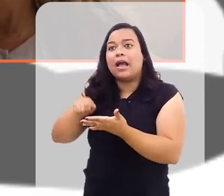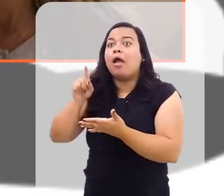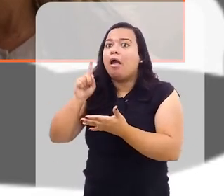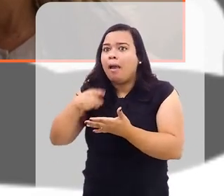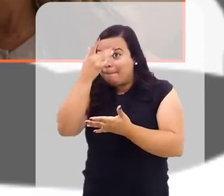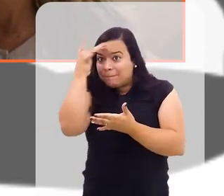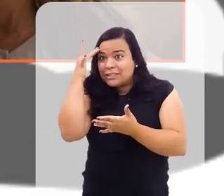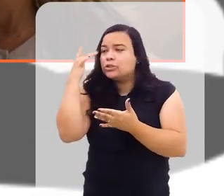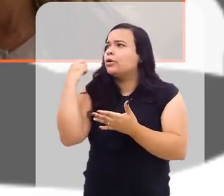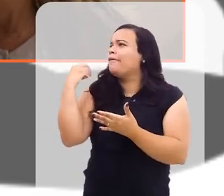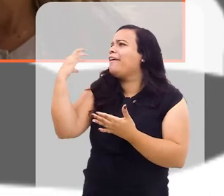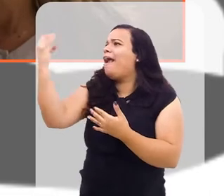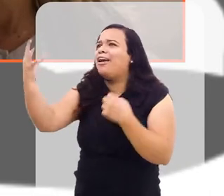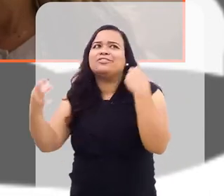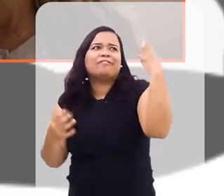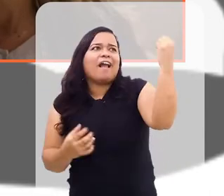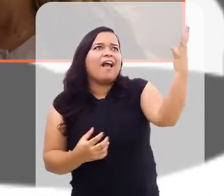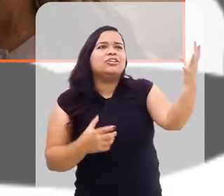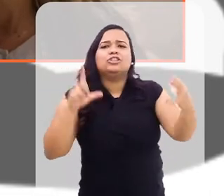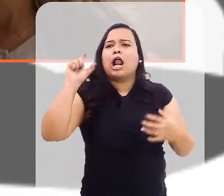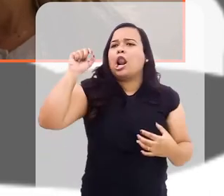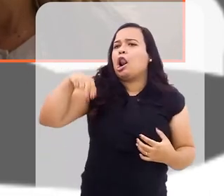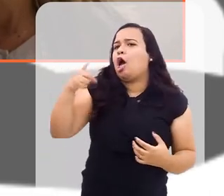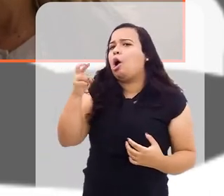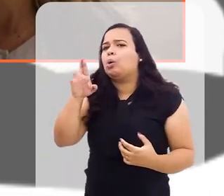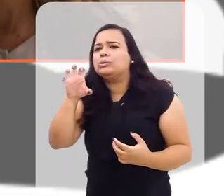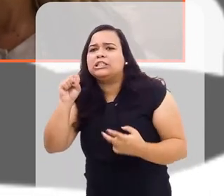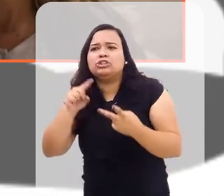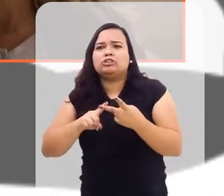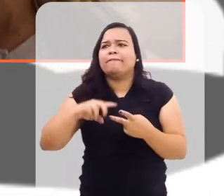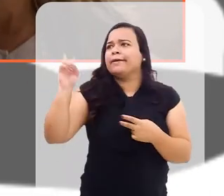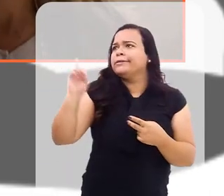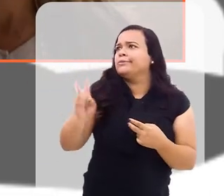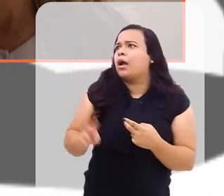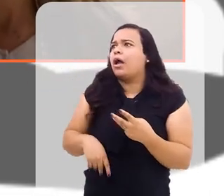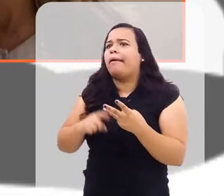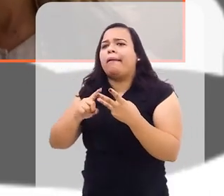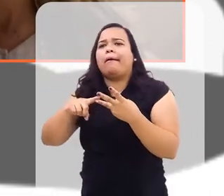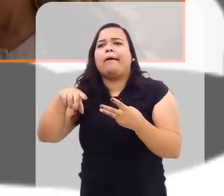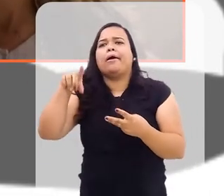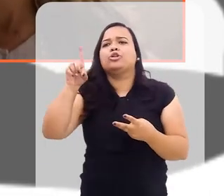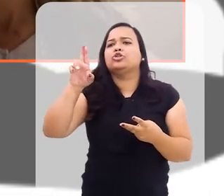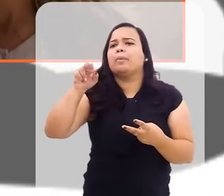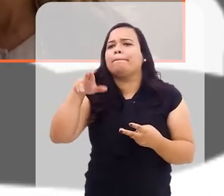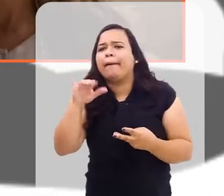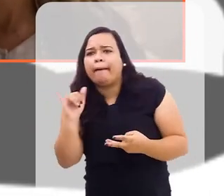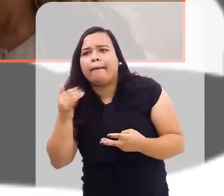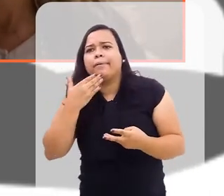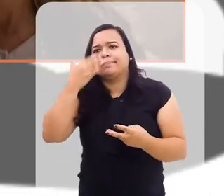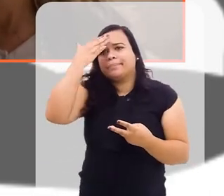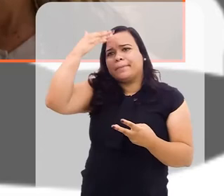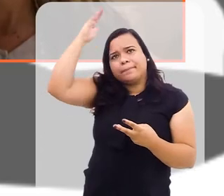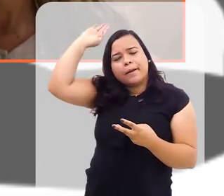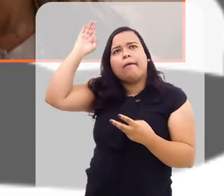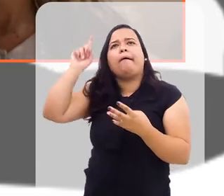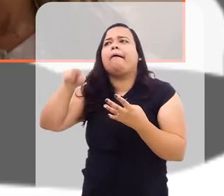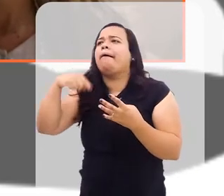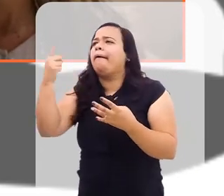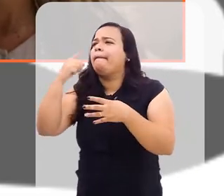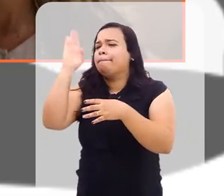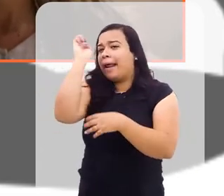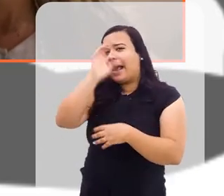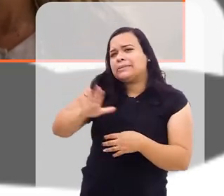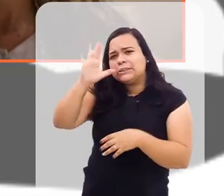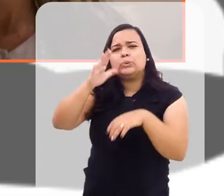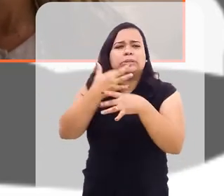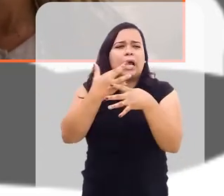personagens passeiam, vão para Londres, vão para Dubai, vão para Venezuela, vão para o próprio Brasil, né? Cidades do